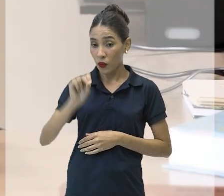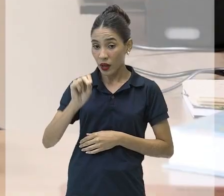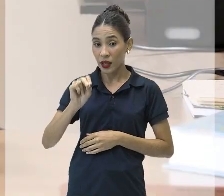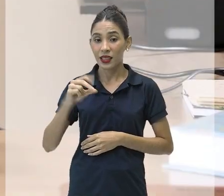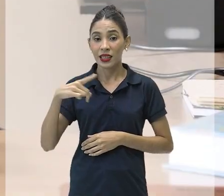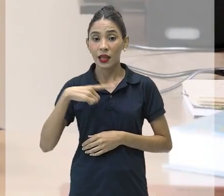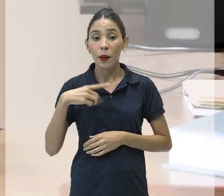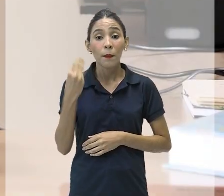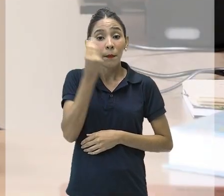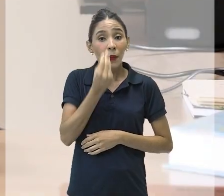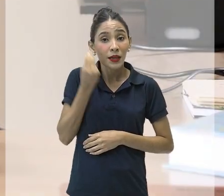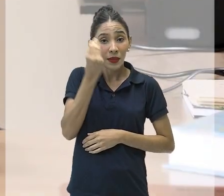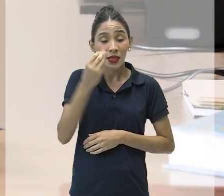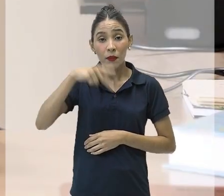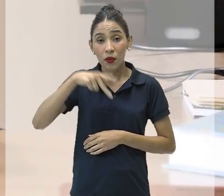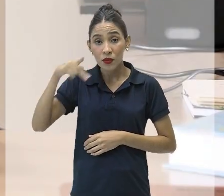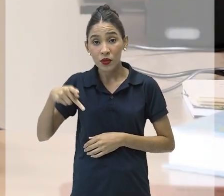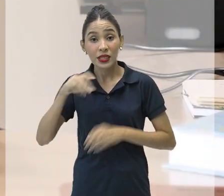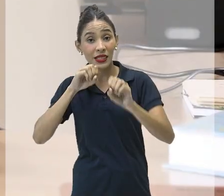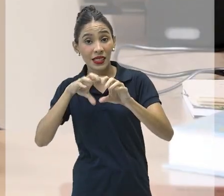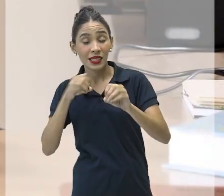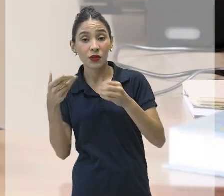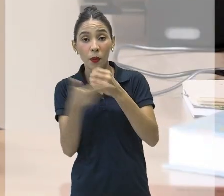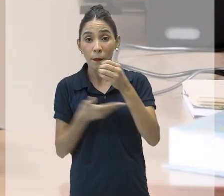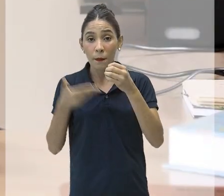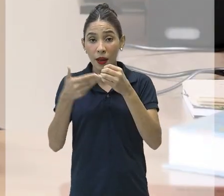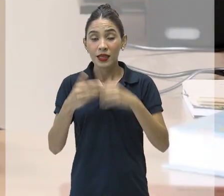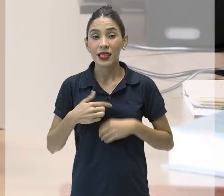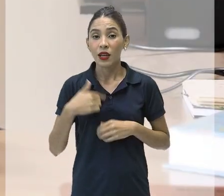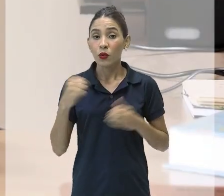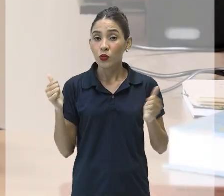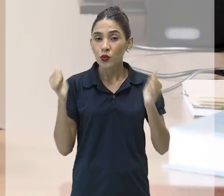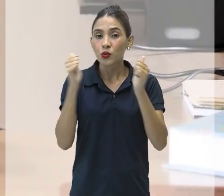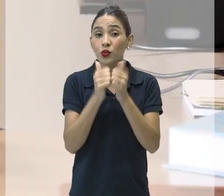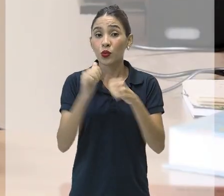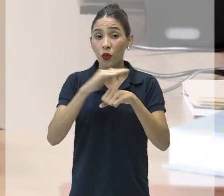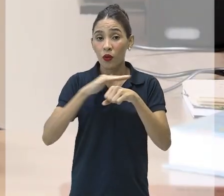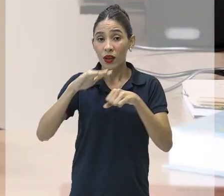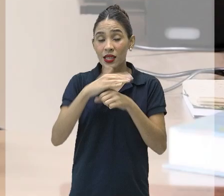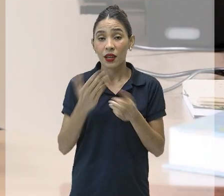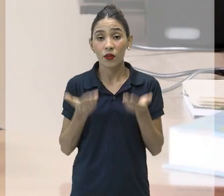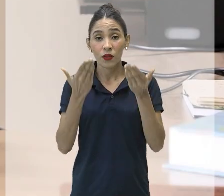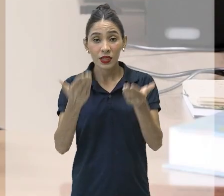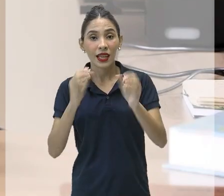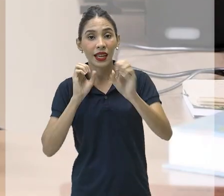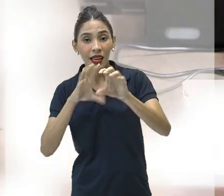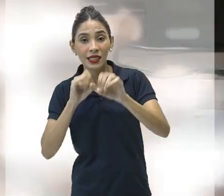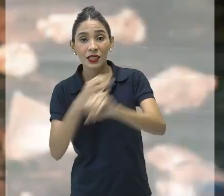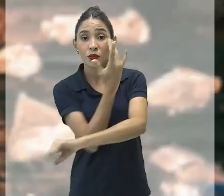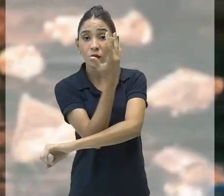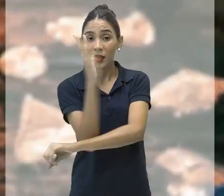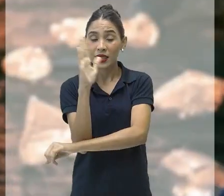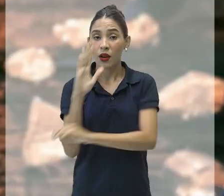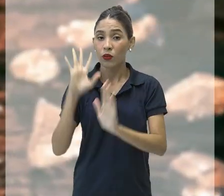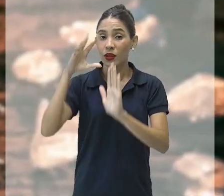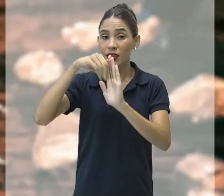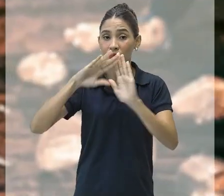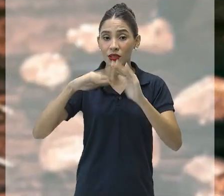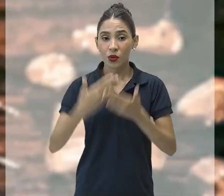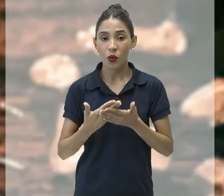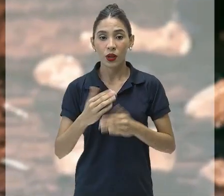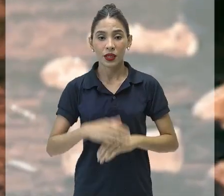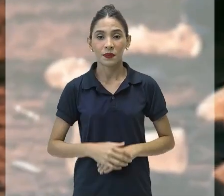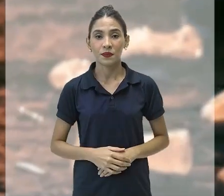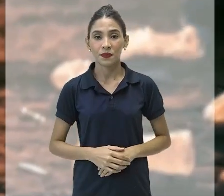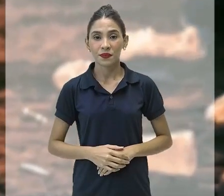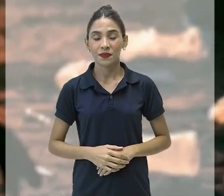uma experiência como professora de educação básica e estou aqui para conversar com vocês um pouquinho sobre educação ambiental na escola.